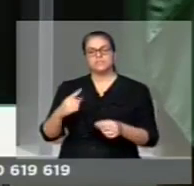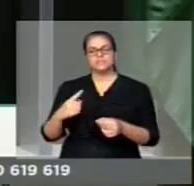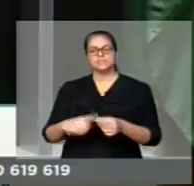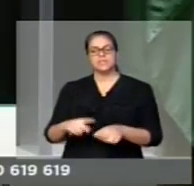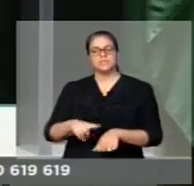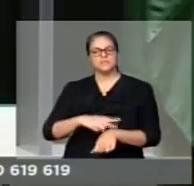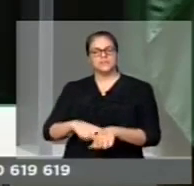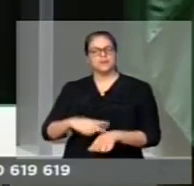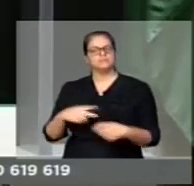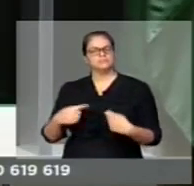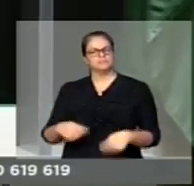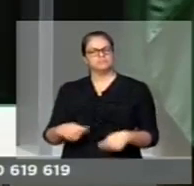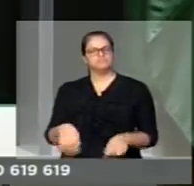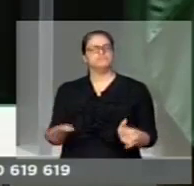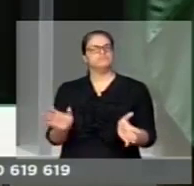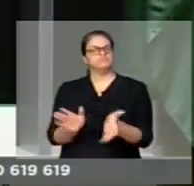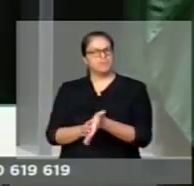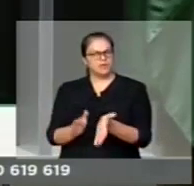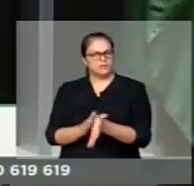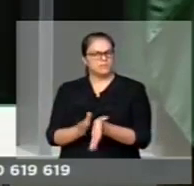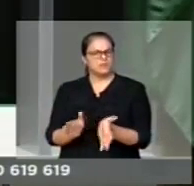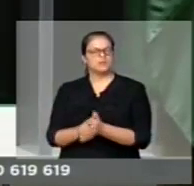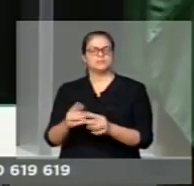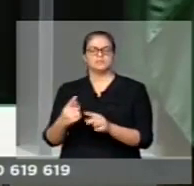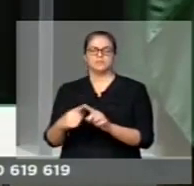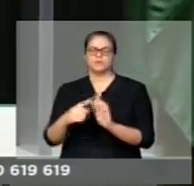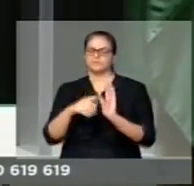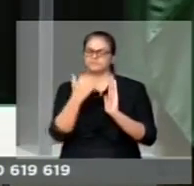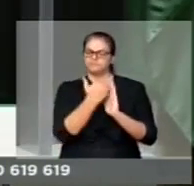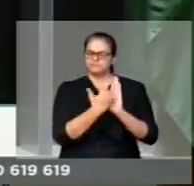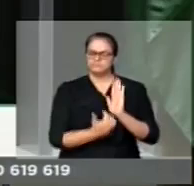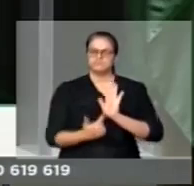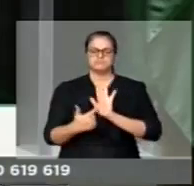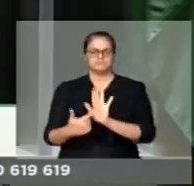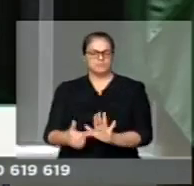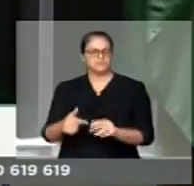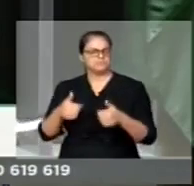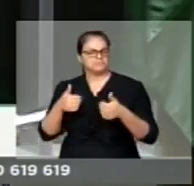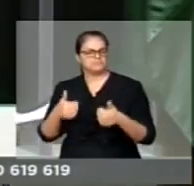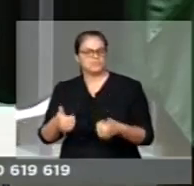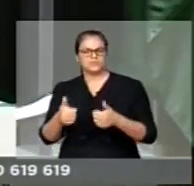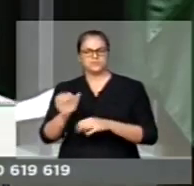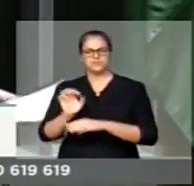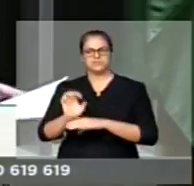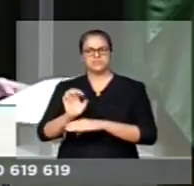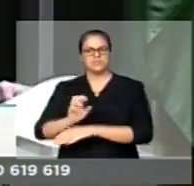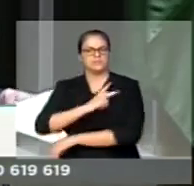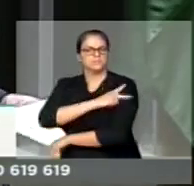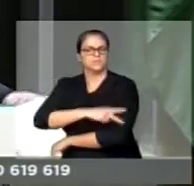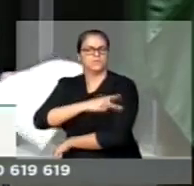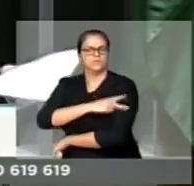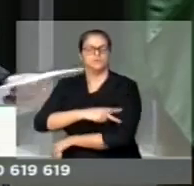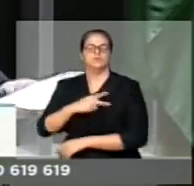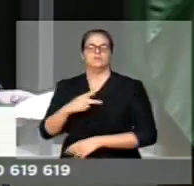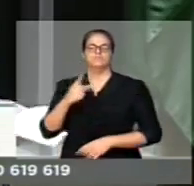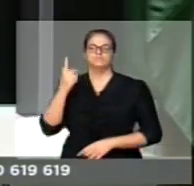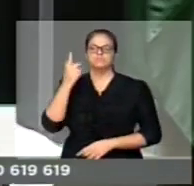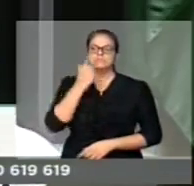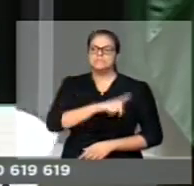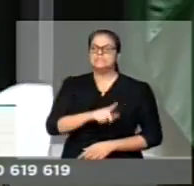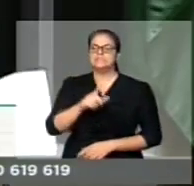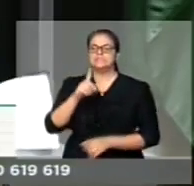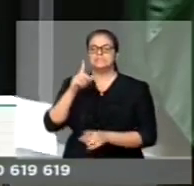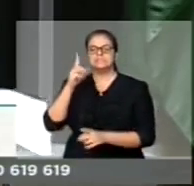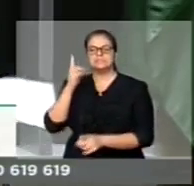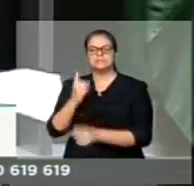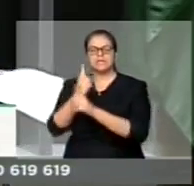o aplauso por mostrar uma agenda positiva do estado do Piauí, descobrindo talentos, não só na